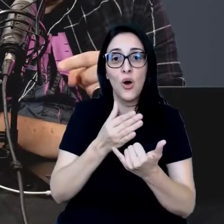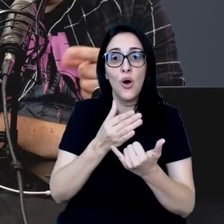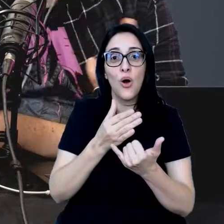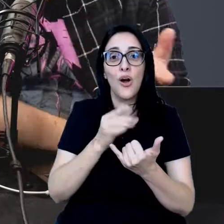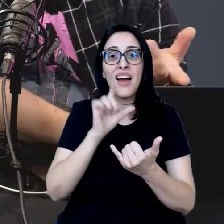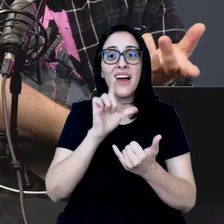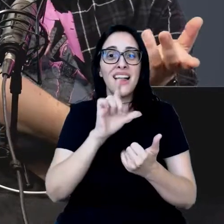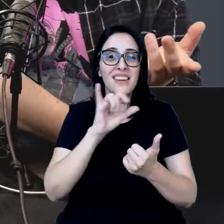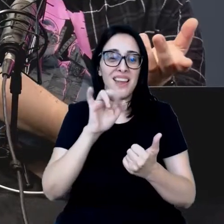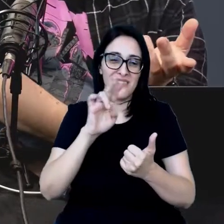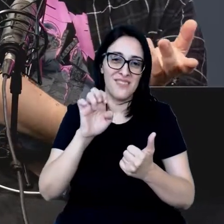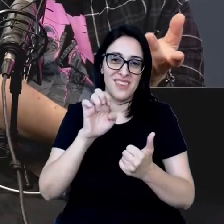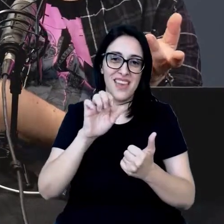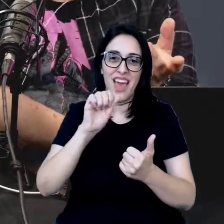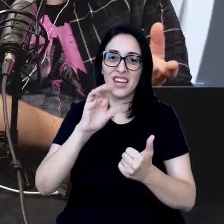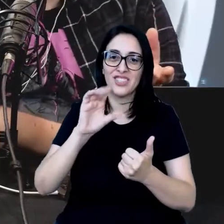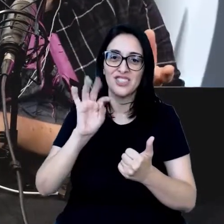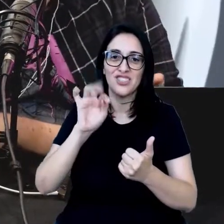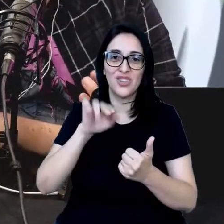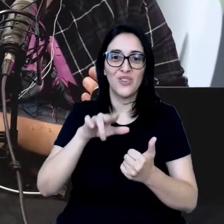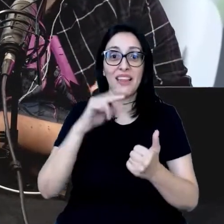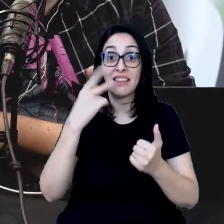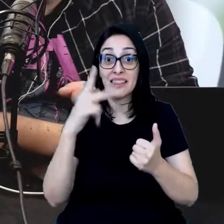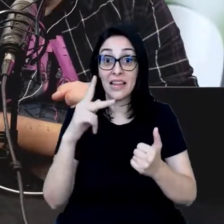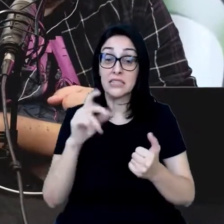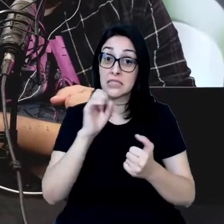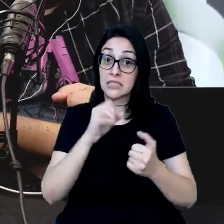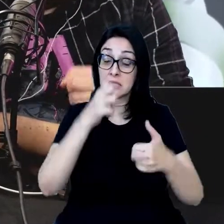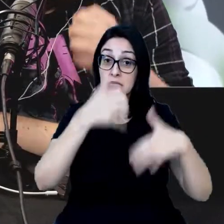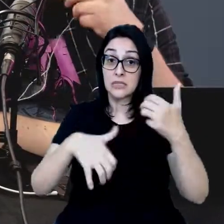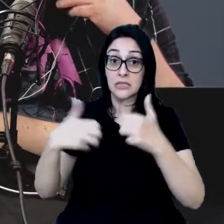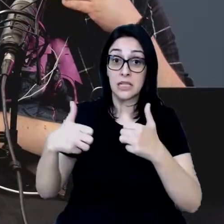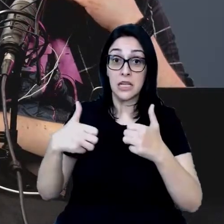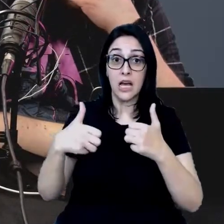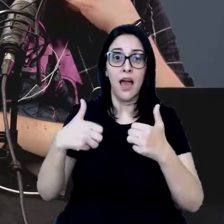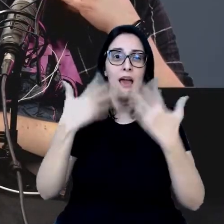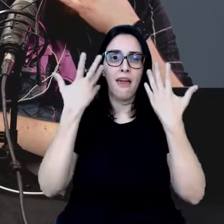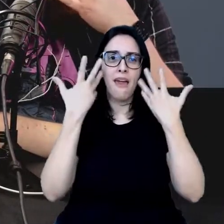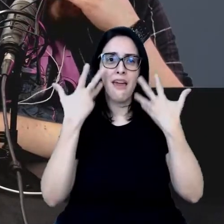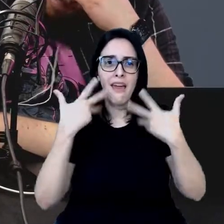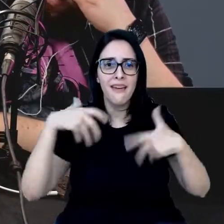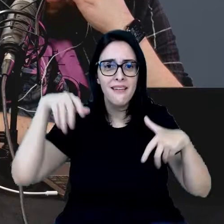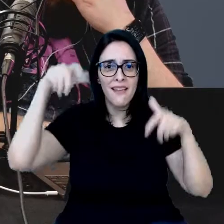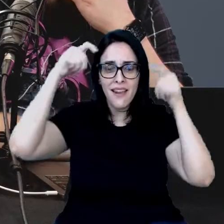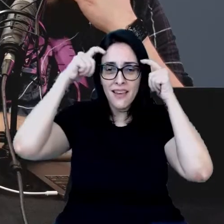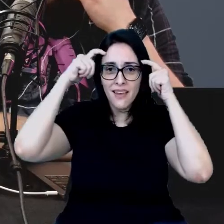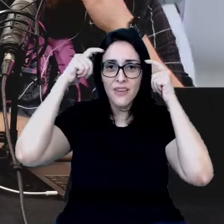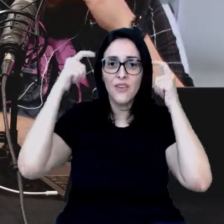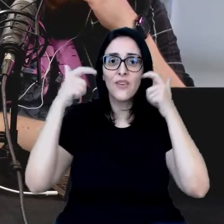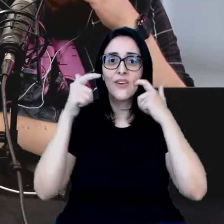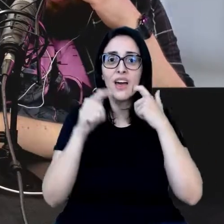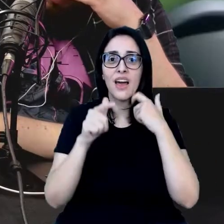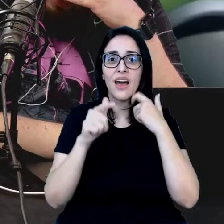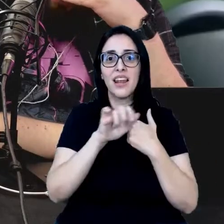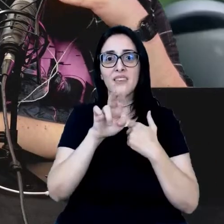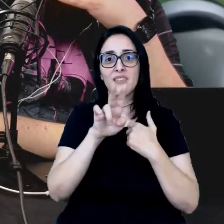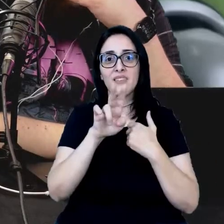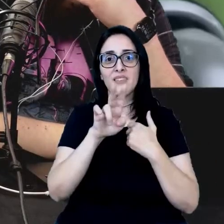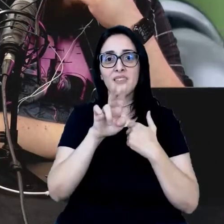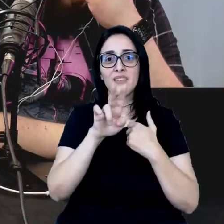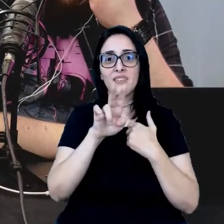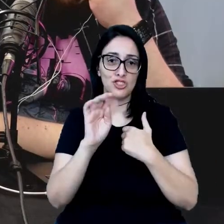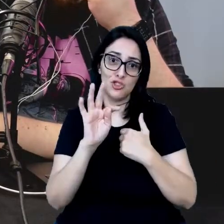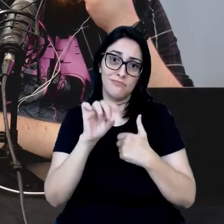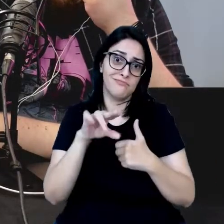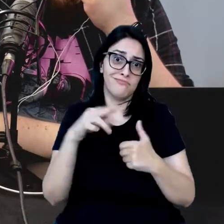É exatamente. É, porque se falam que Rei Leão é live action... Rei Leão não é live action, então, gente. Esse daí é live